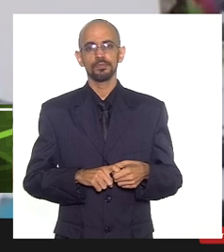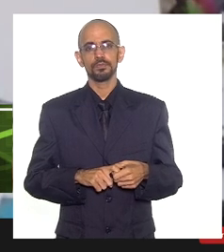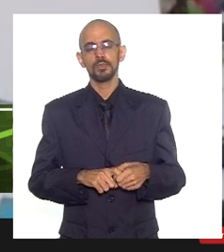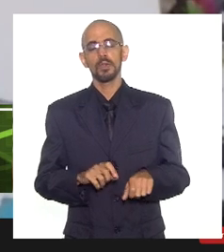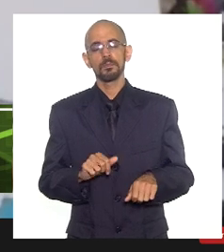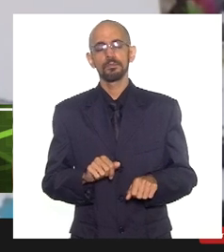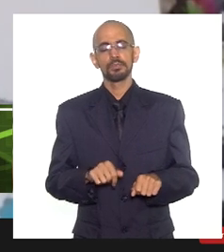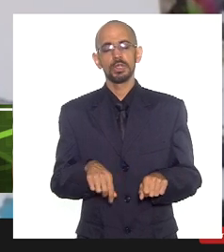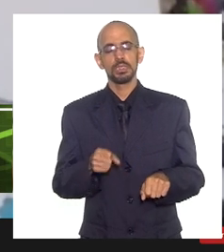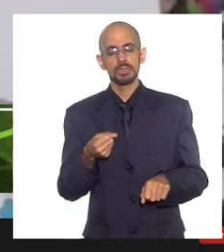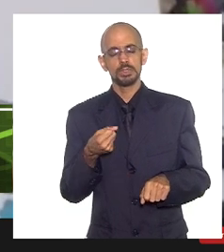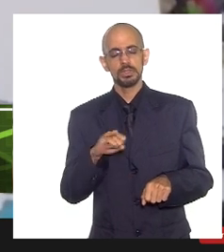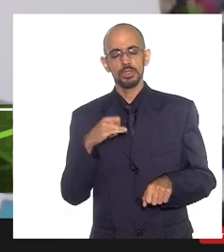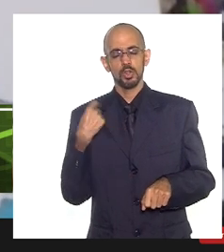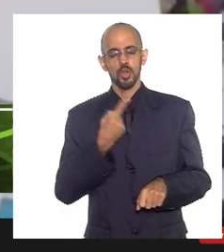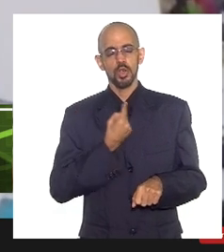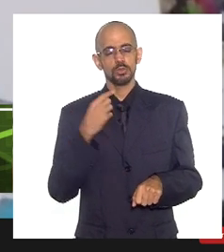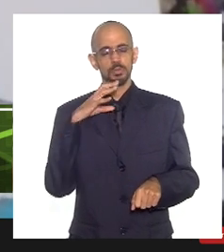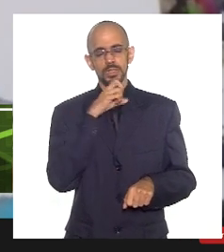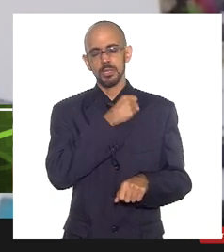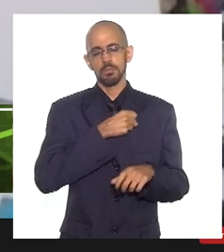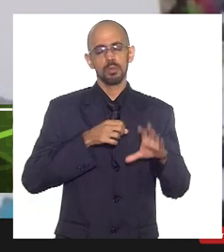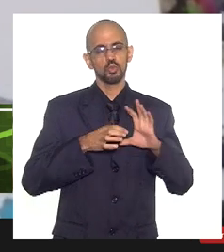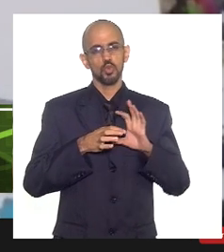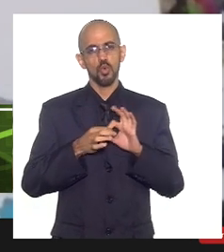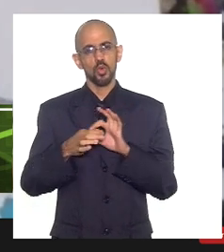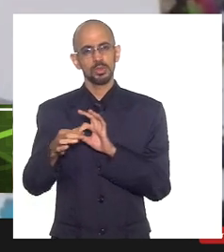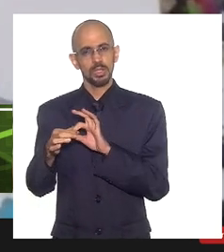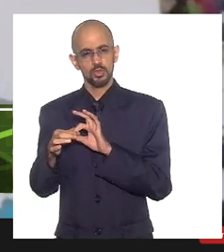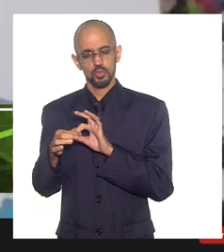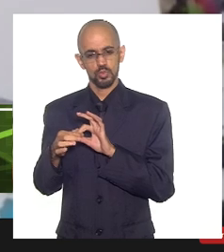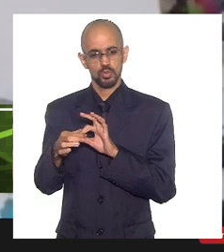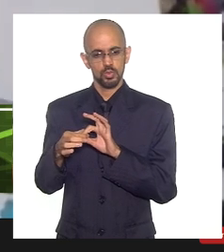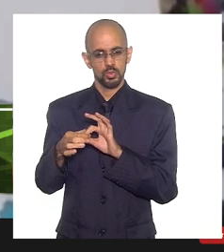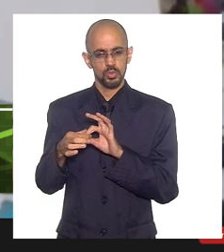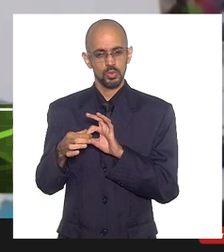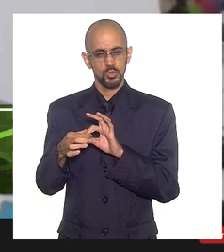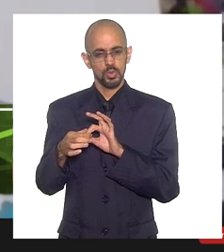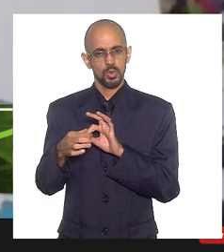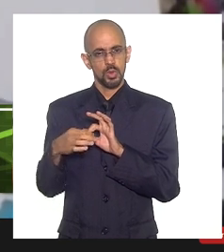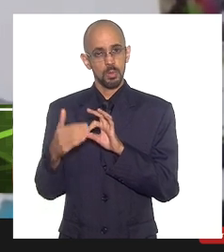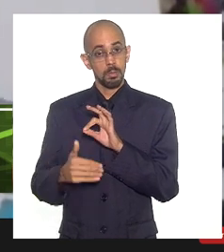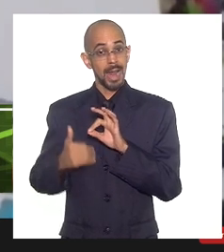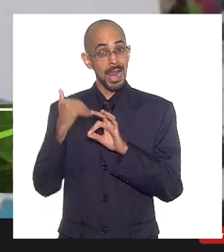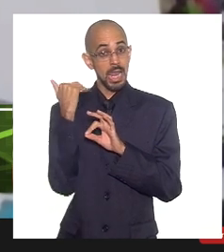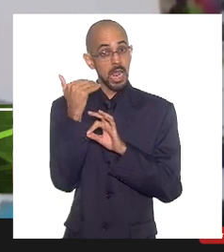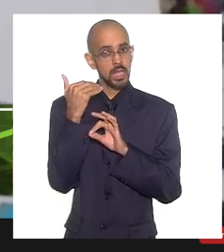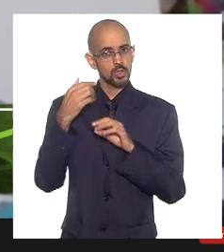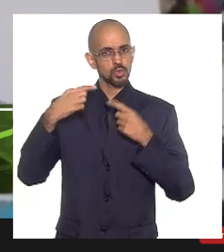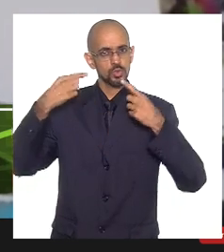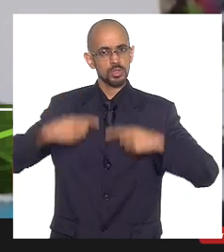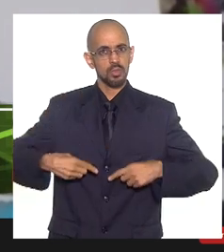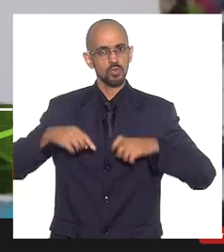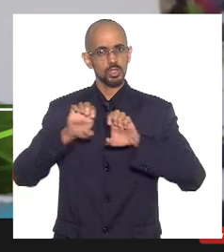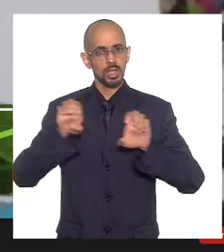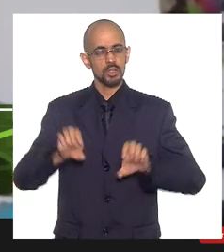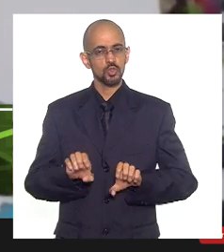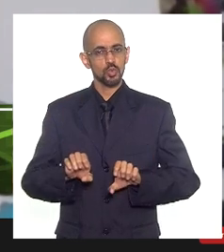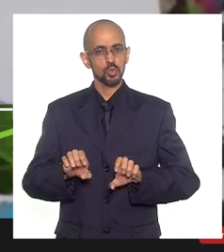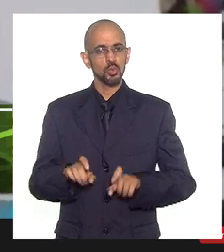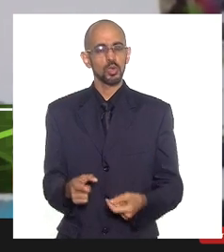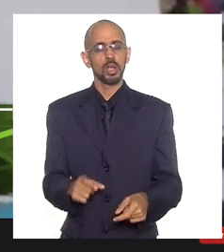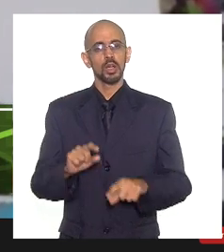olha o retrato para além dos desafios estruturais a gente tem também algo que